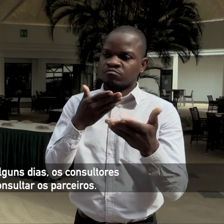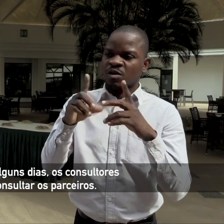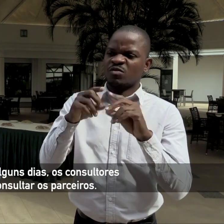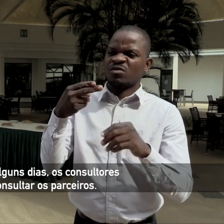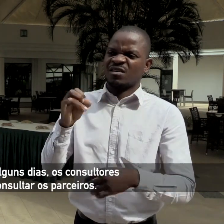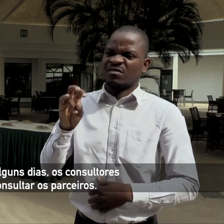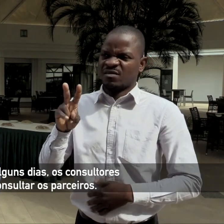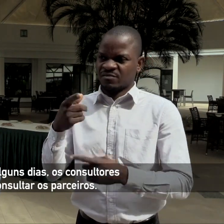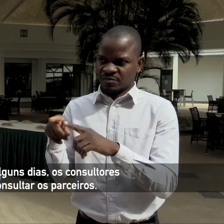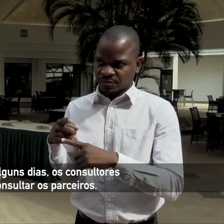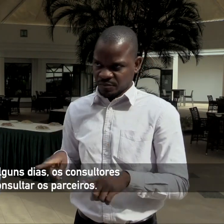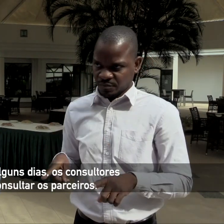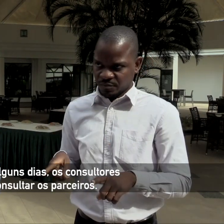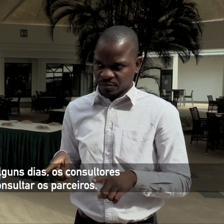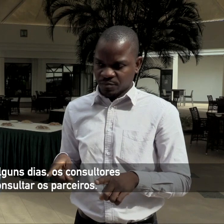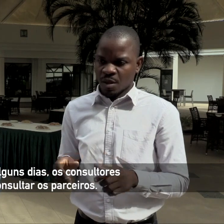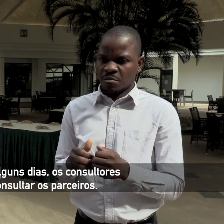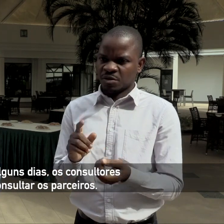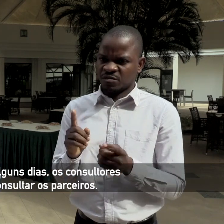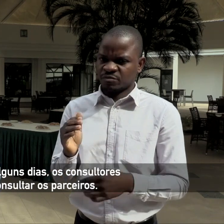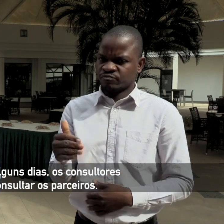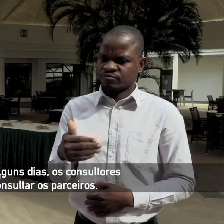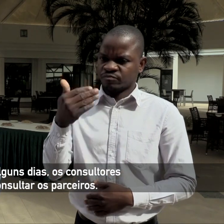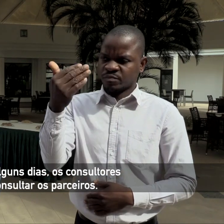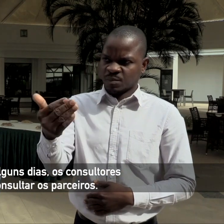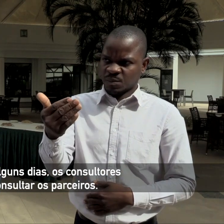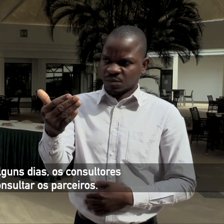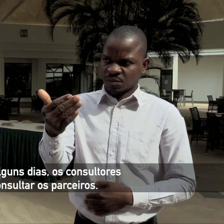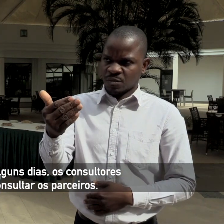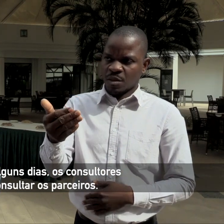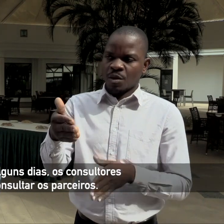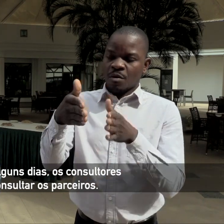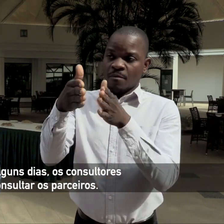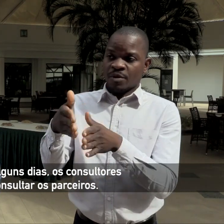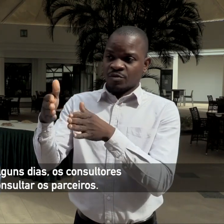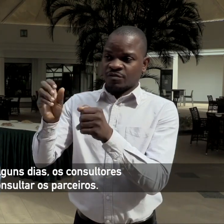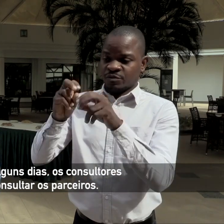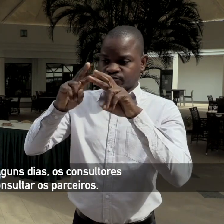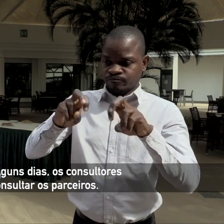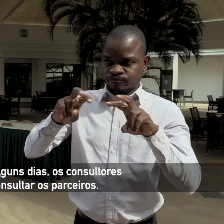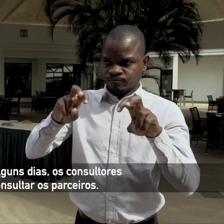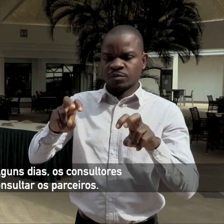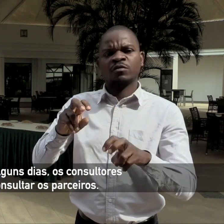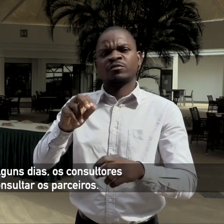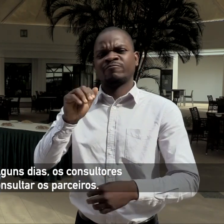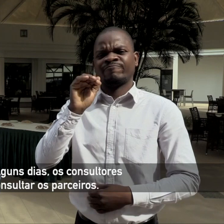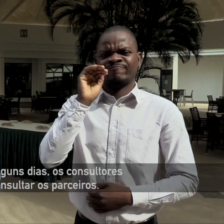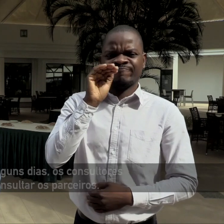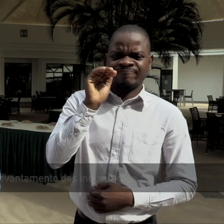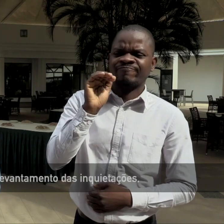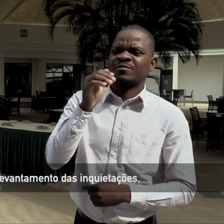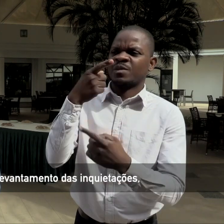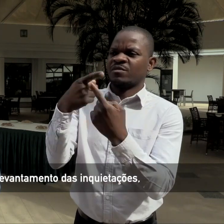Portanto, dentro de alguns dias, os consultores irão contactar os